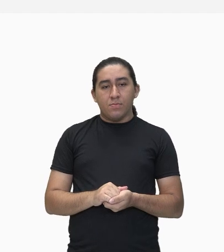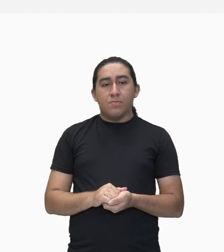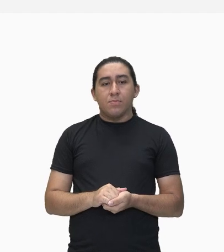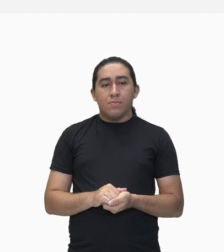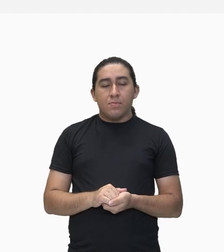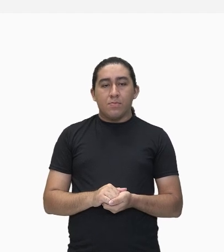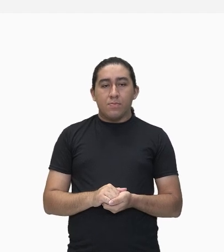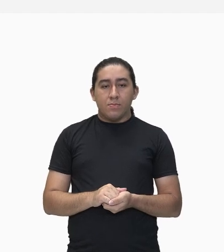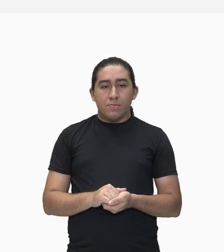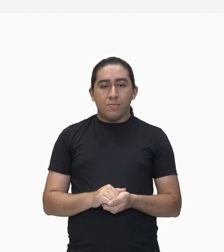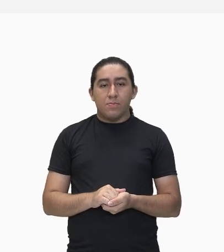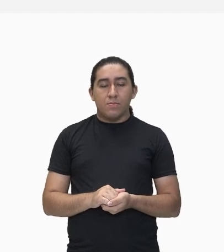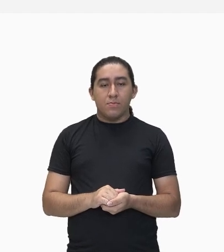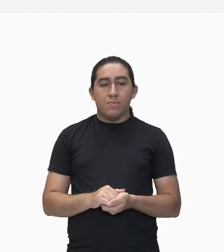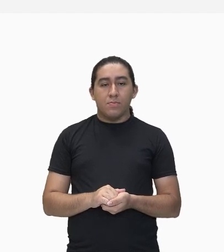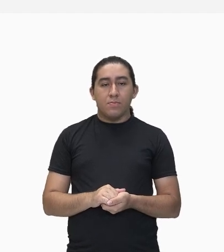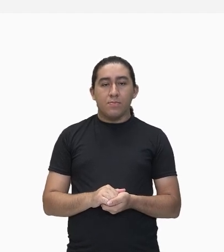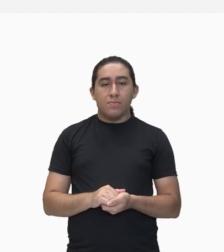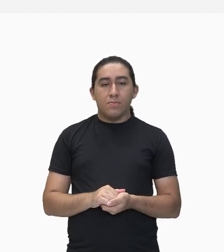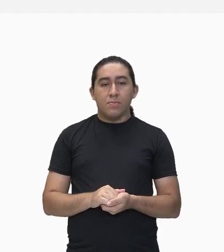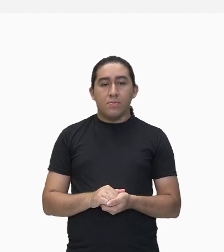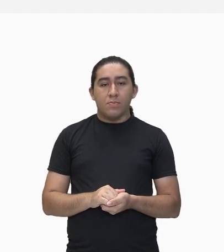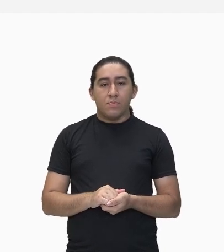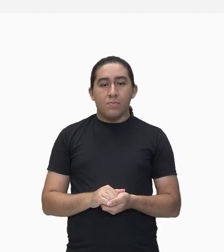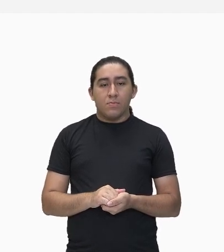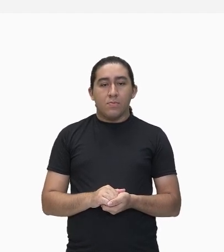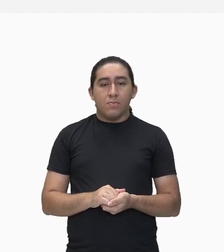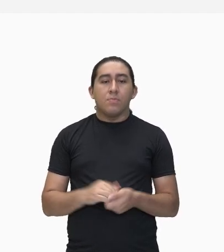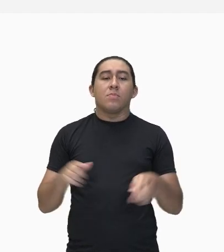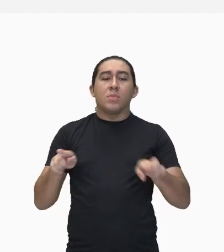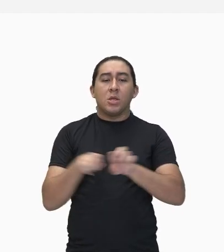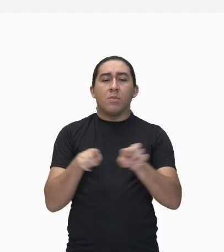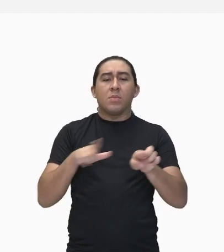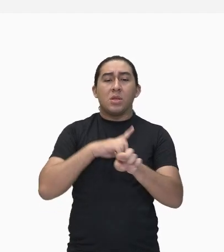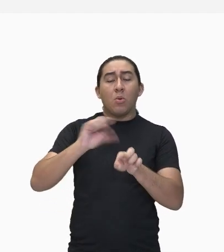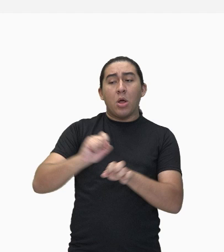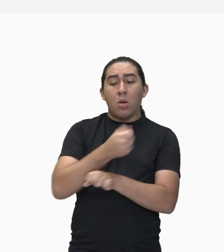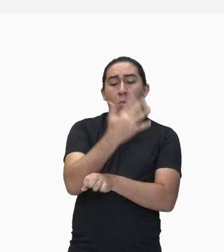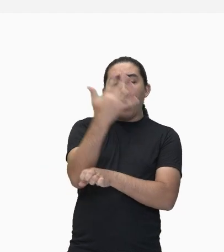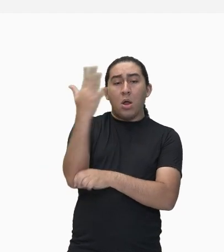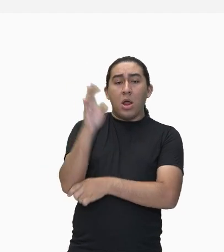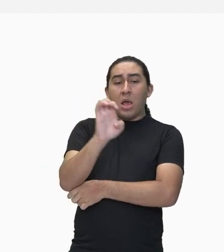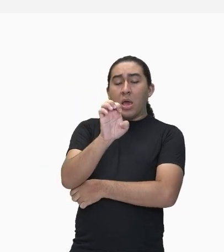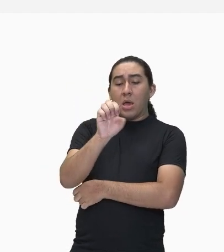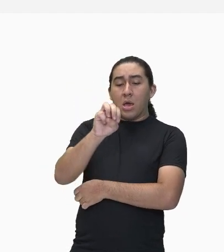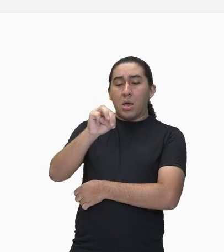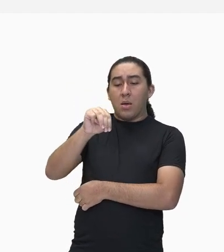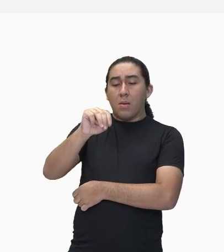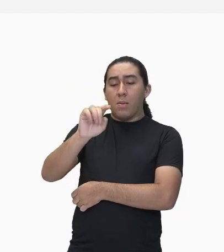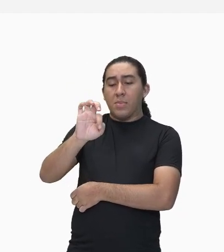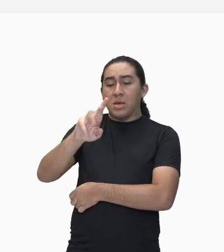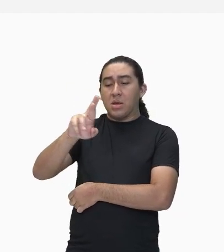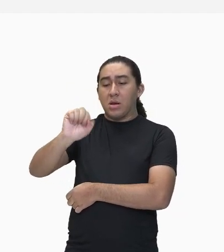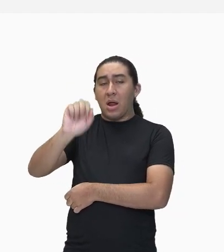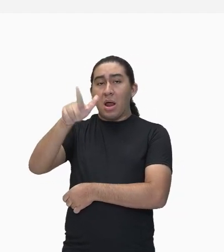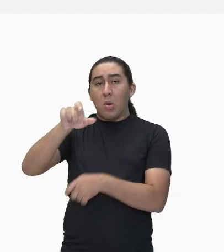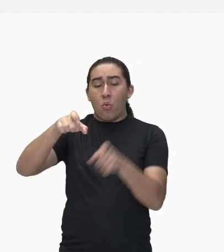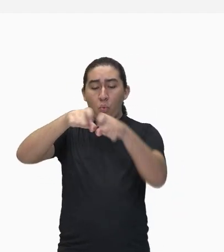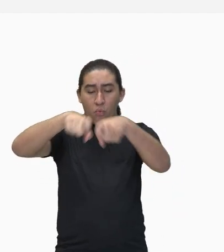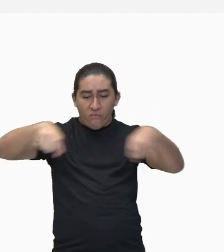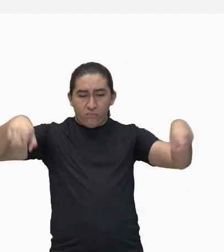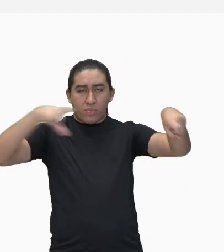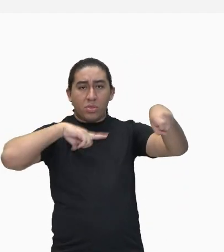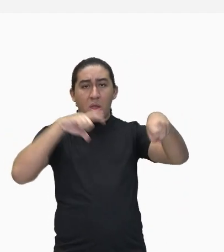né? Traz embira dos cimos pendentes, embira é o cipó, os